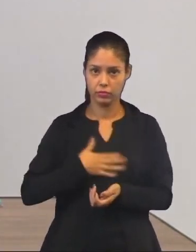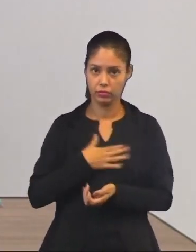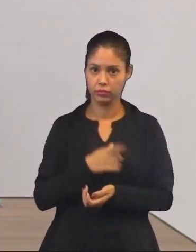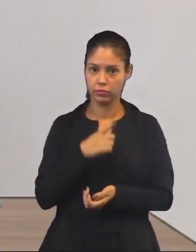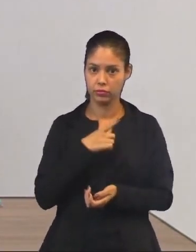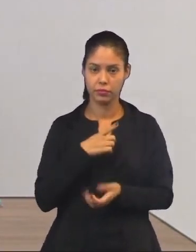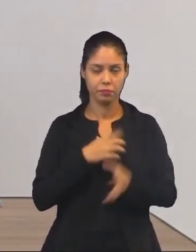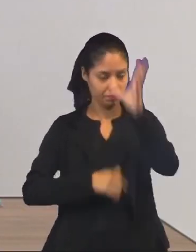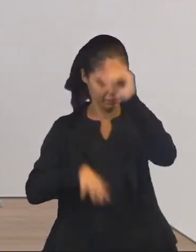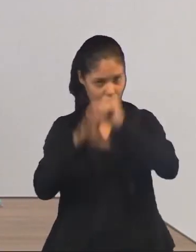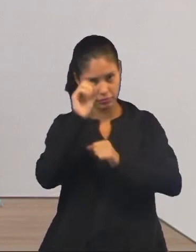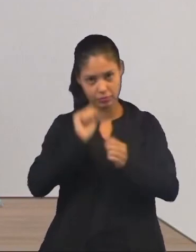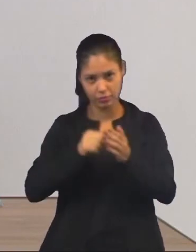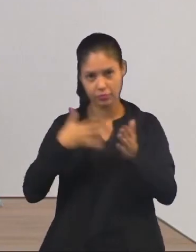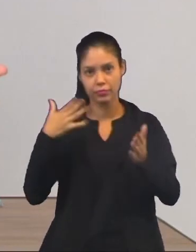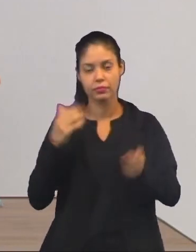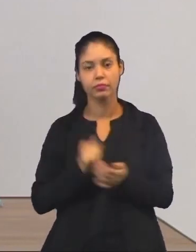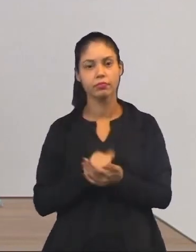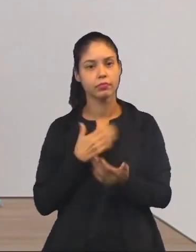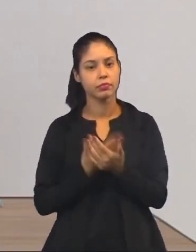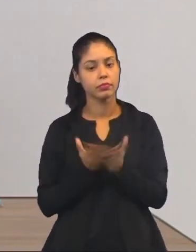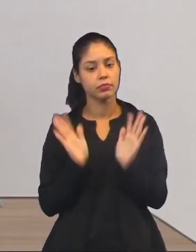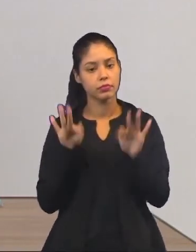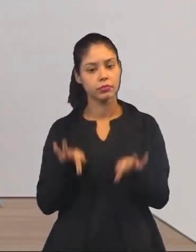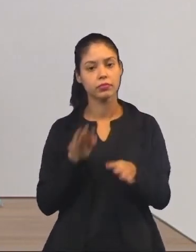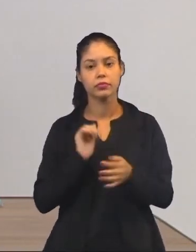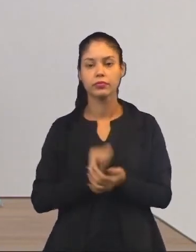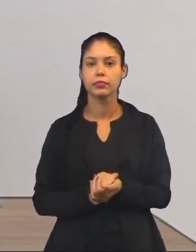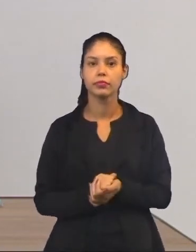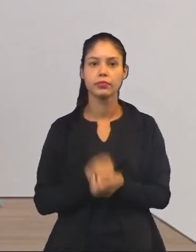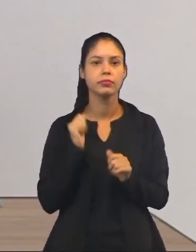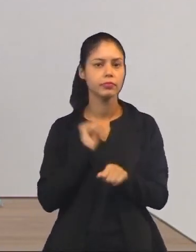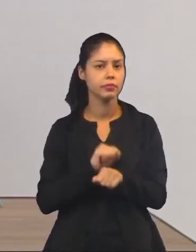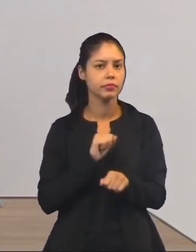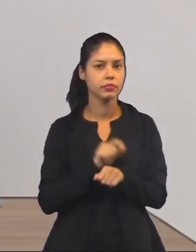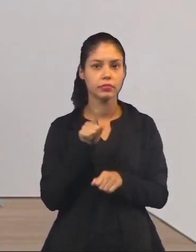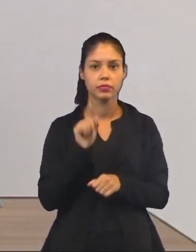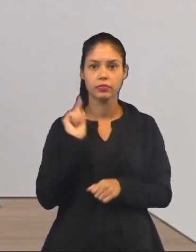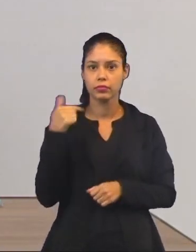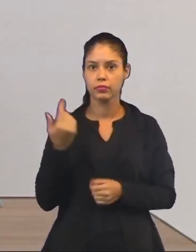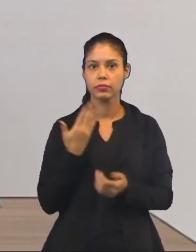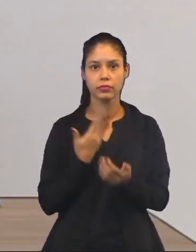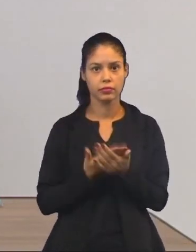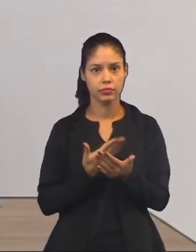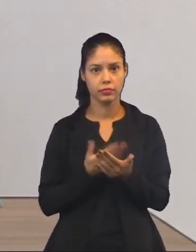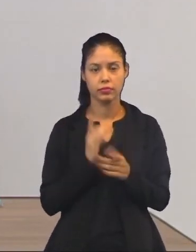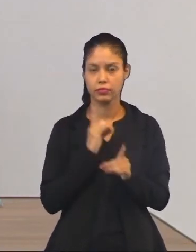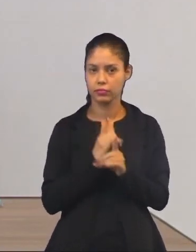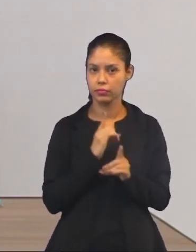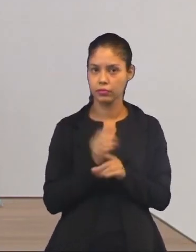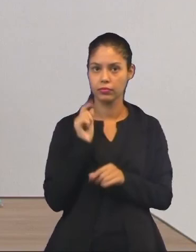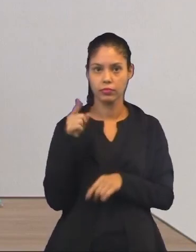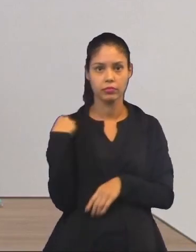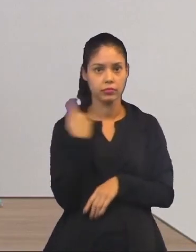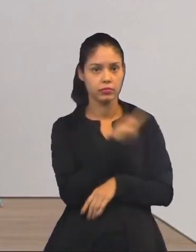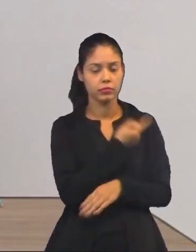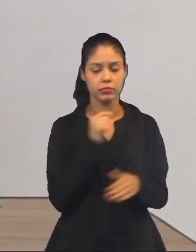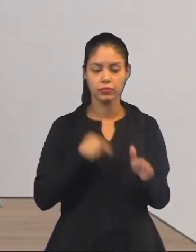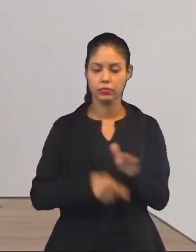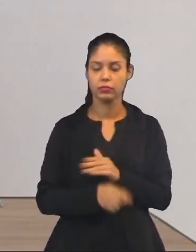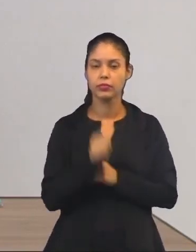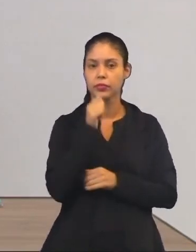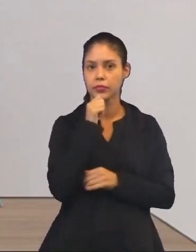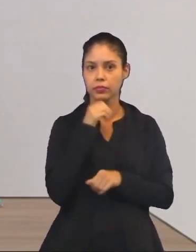gostado, tenham aprendido bastante. A nossa aula está terminando, mas eu espero vocês para o nosso próximo encontro, onde vamos